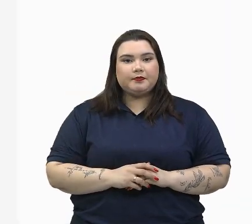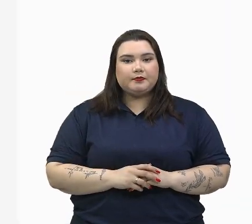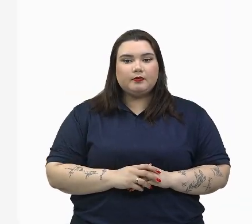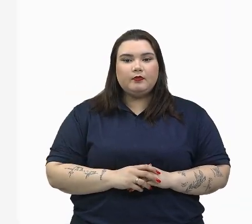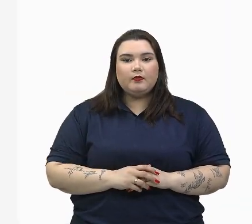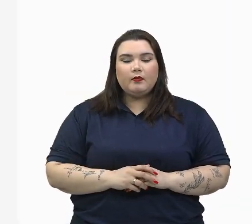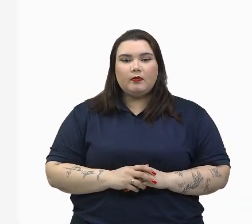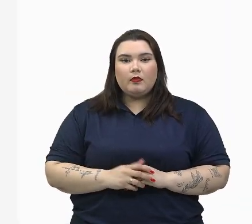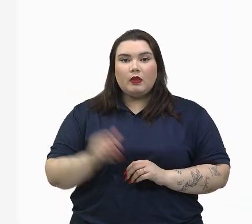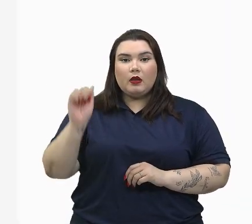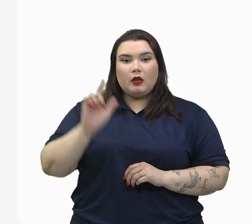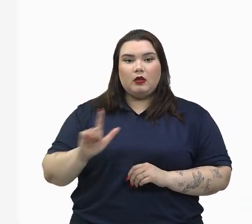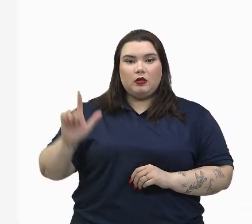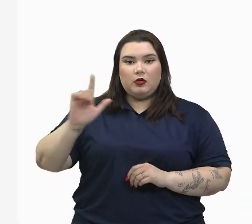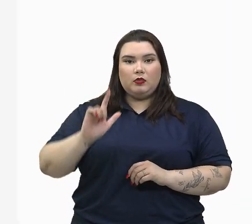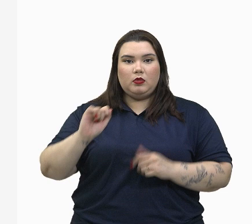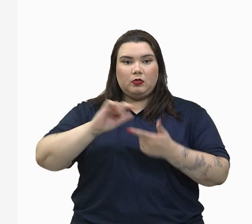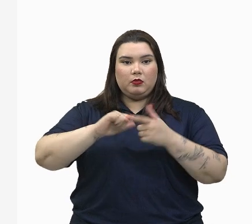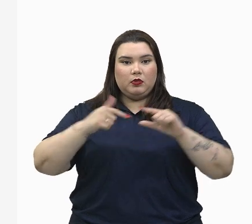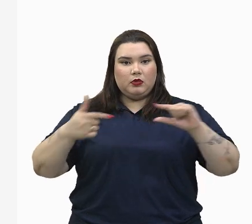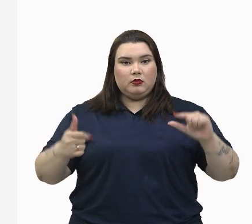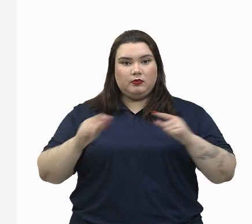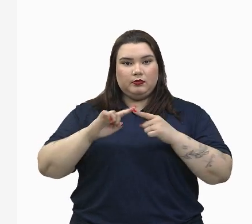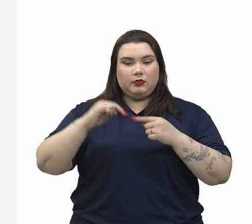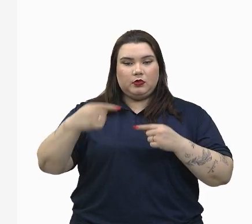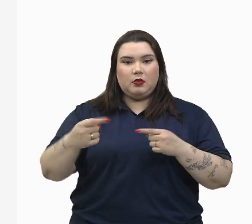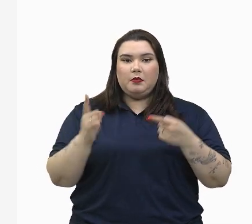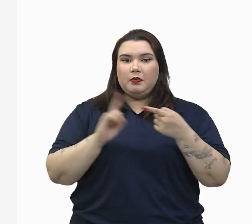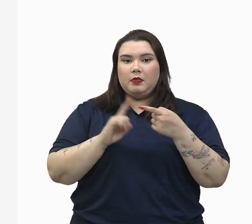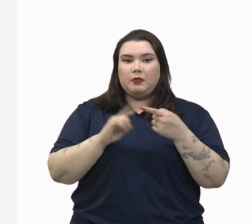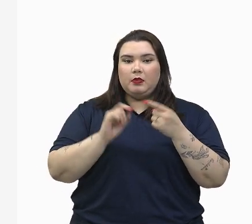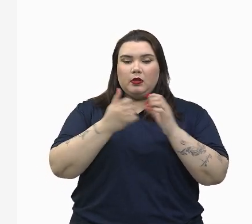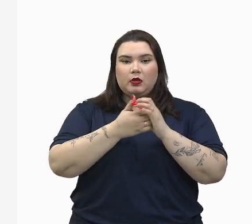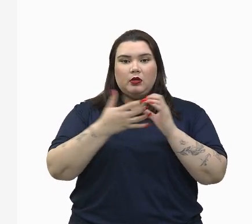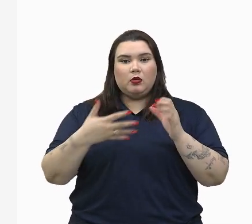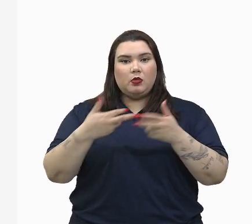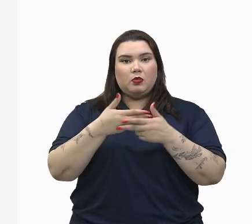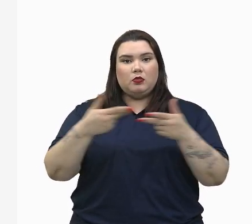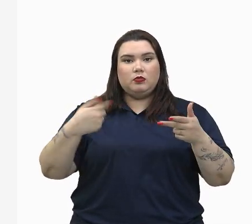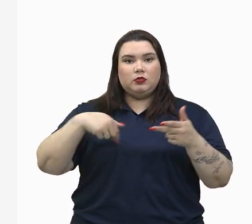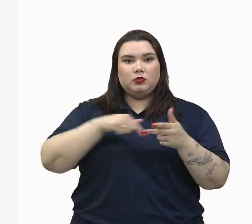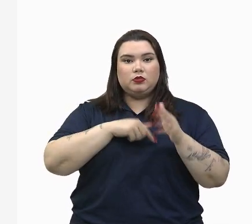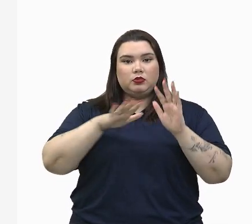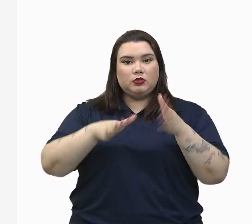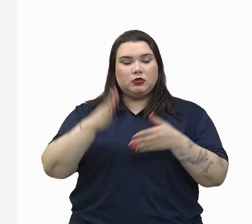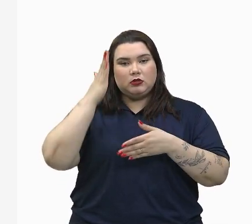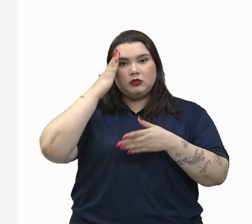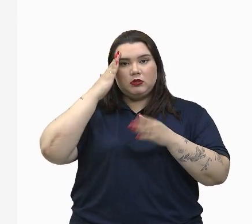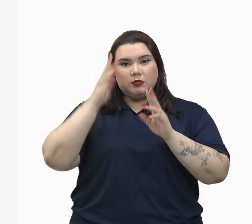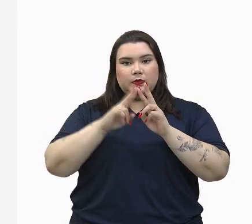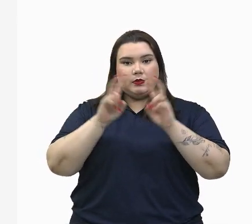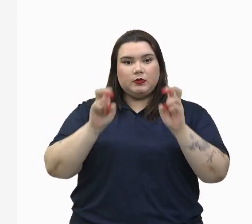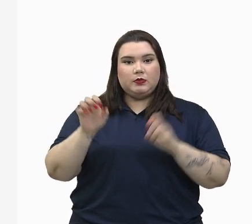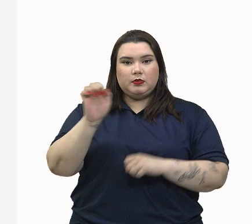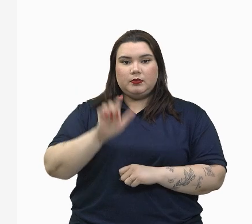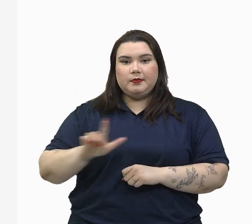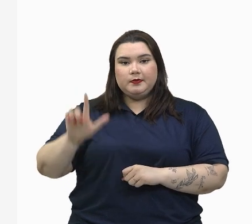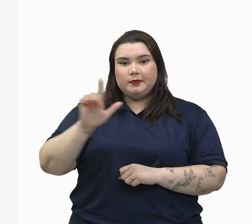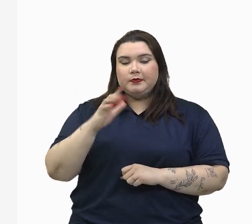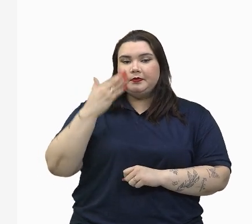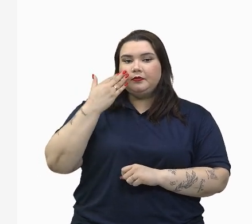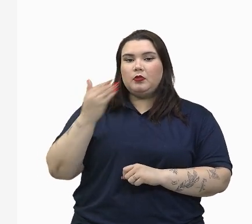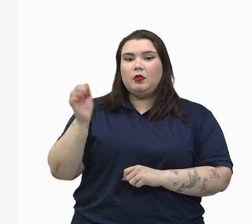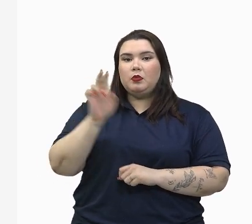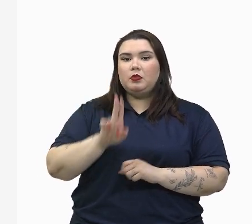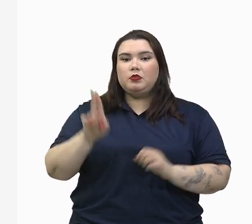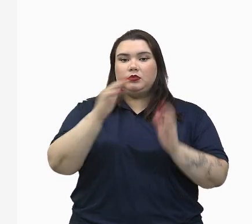na pós-modernidade. Vamos ver a nossa primeira característica sobre coisas que já sabemos aí da literatura. Então, o primeiro ponto